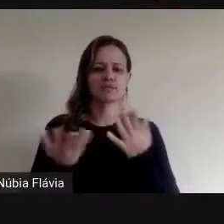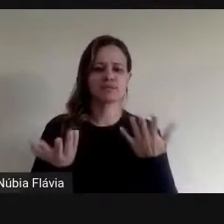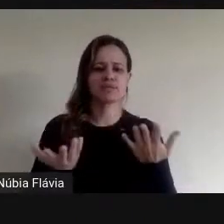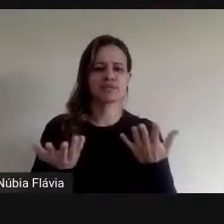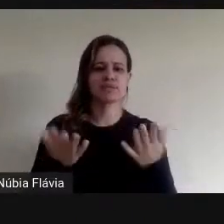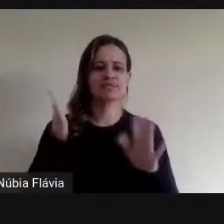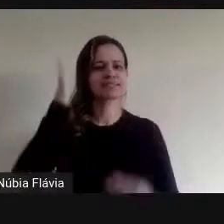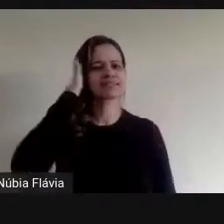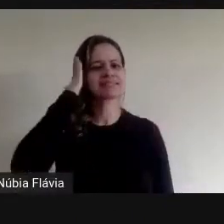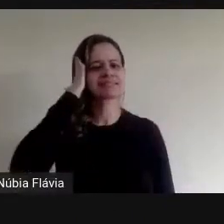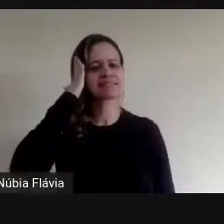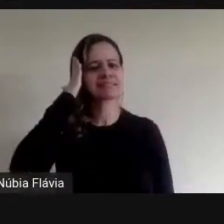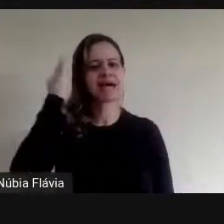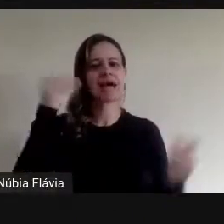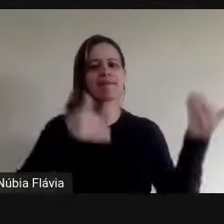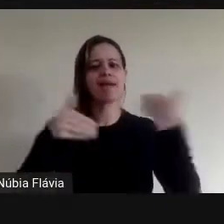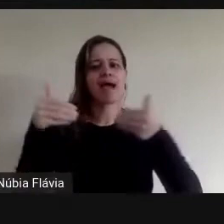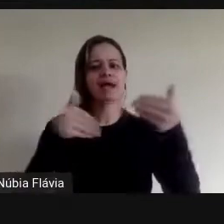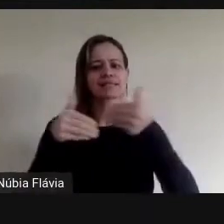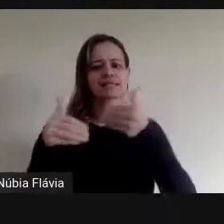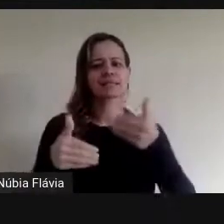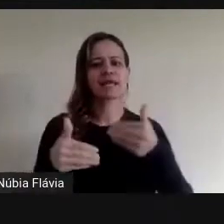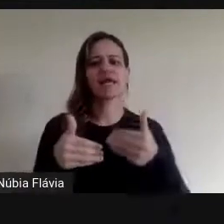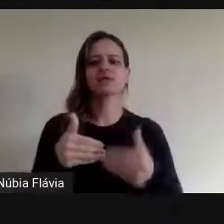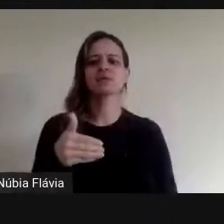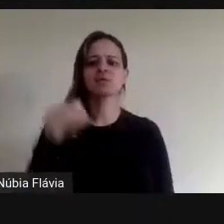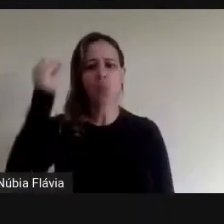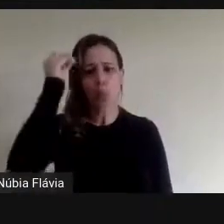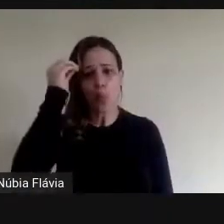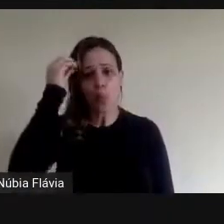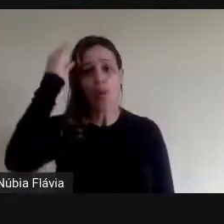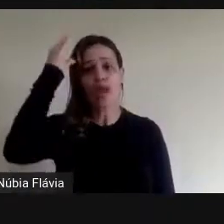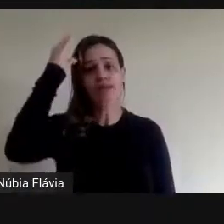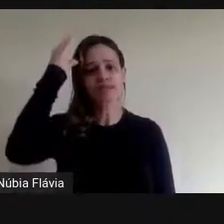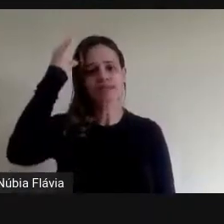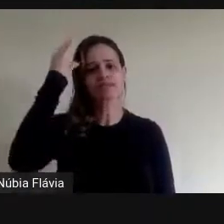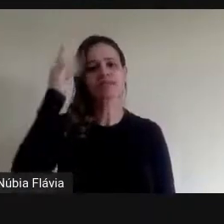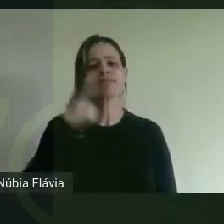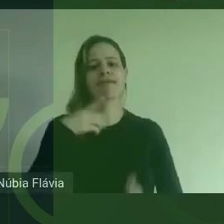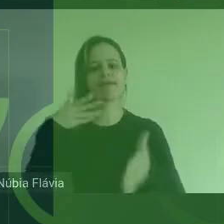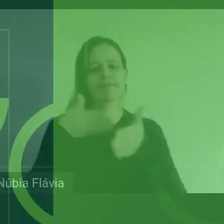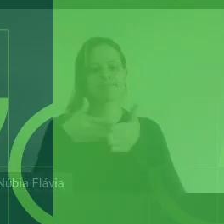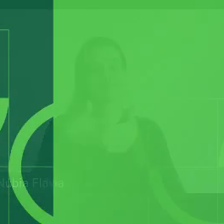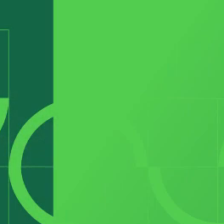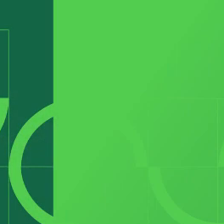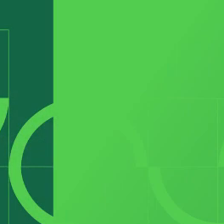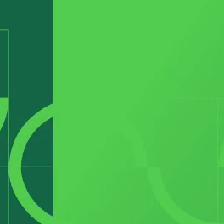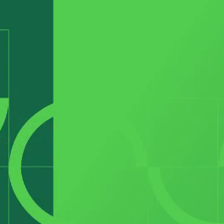o acesso a esses conhecimentos, a esses dados, é muito limitado e é muito caro.